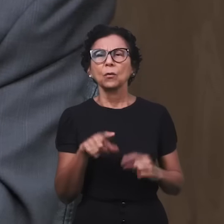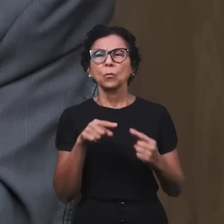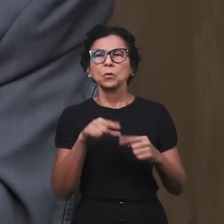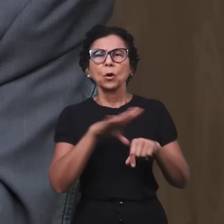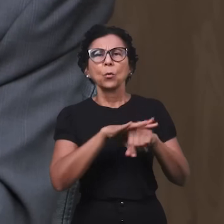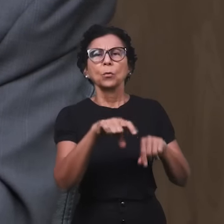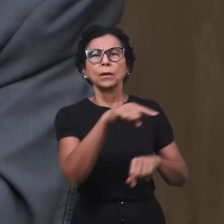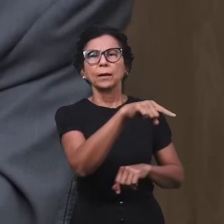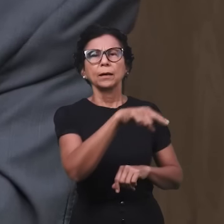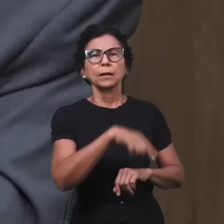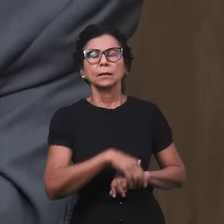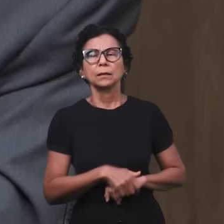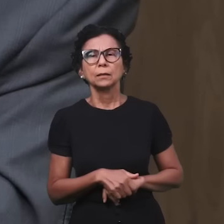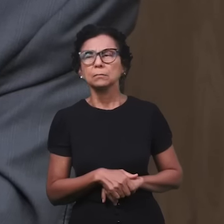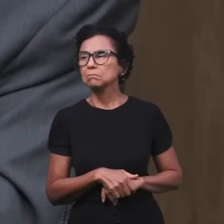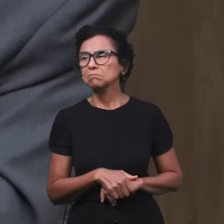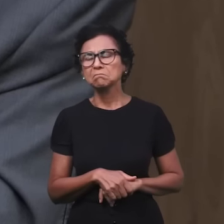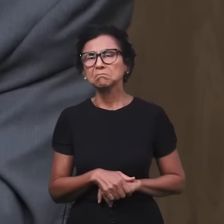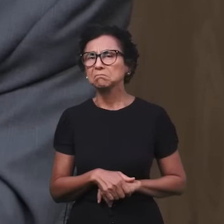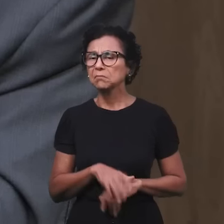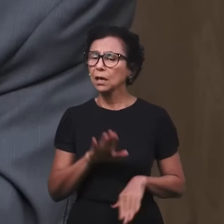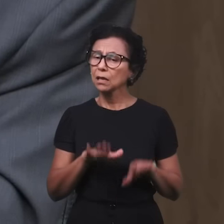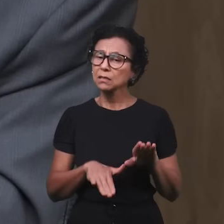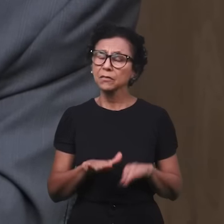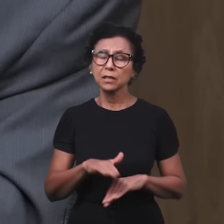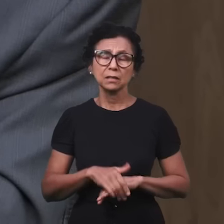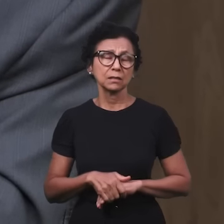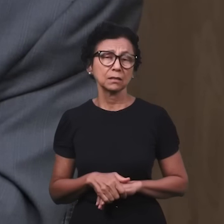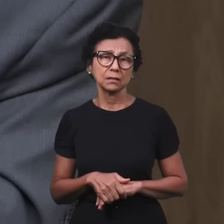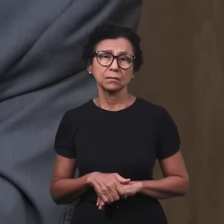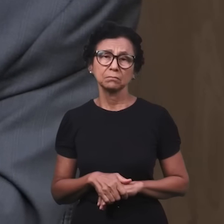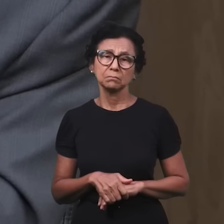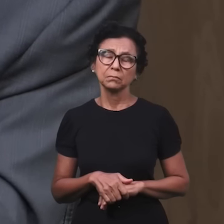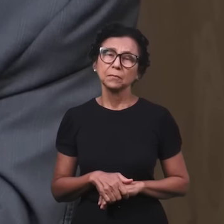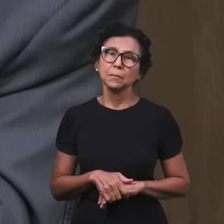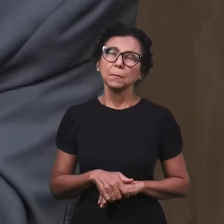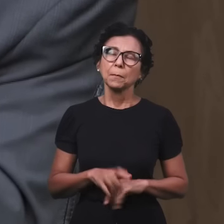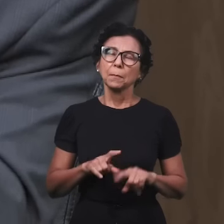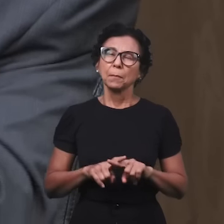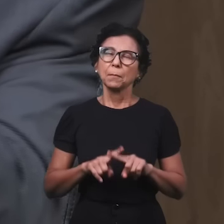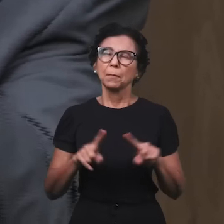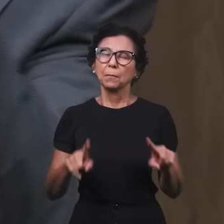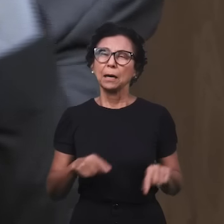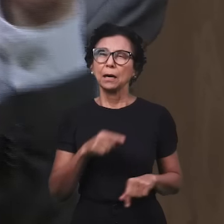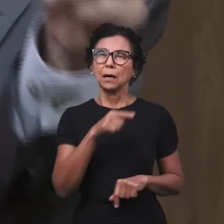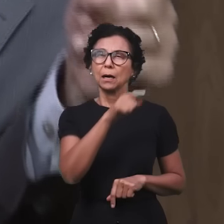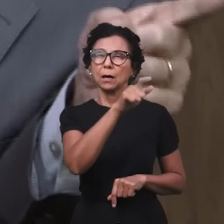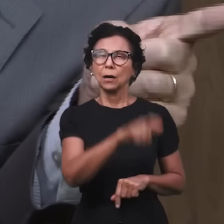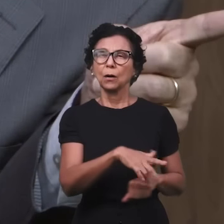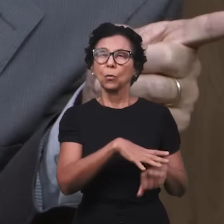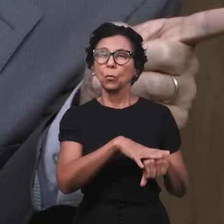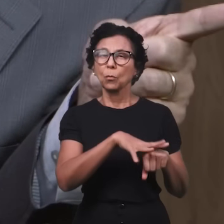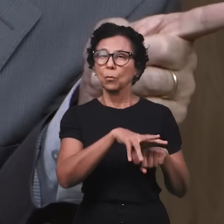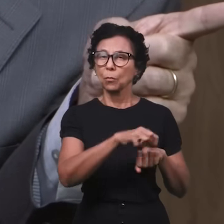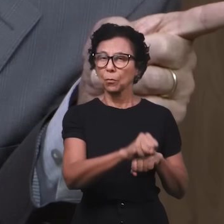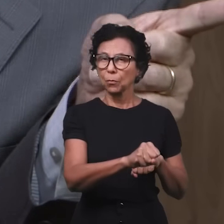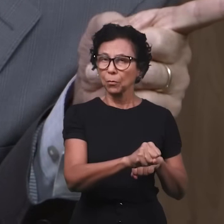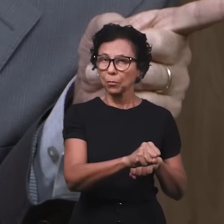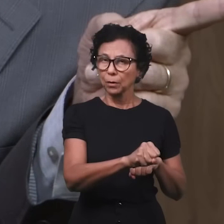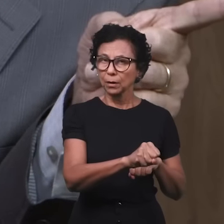nem sempre. Pode até ter alguma coisa, mas a cura de Alexandre teve outras